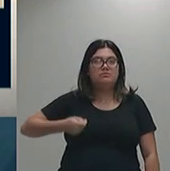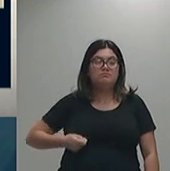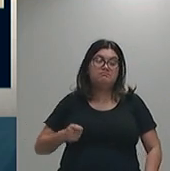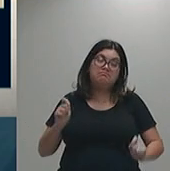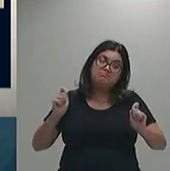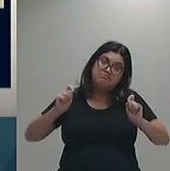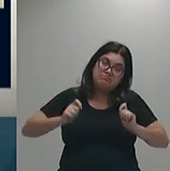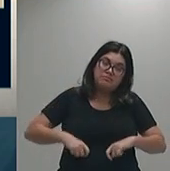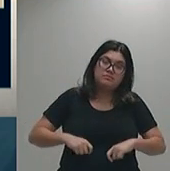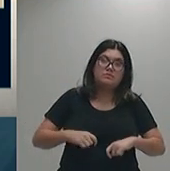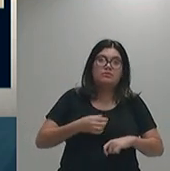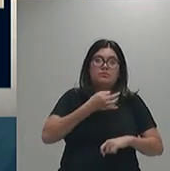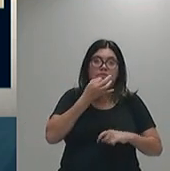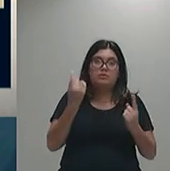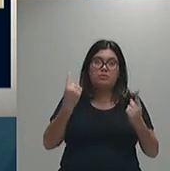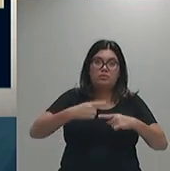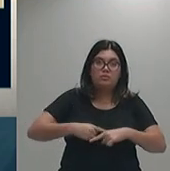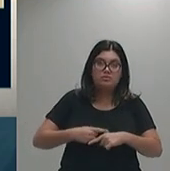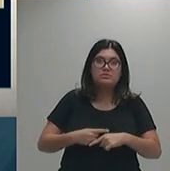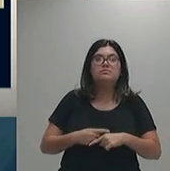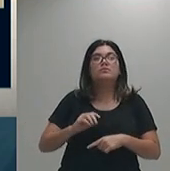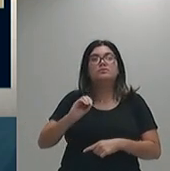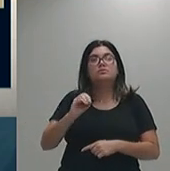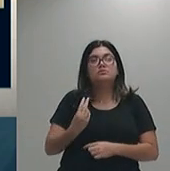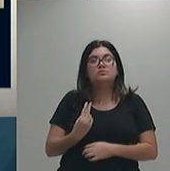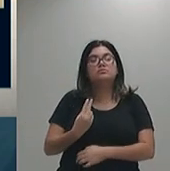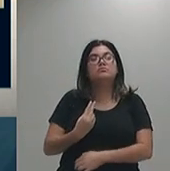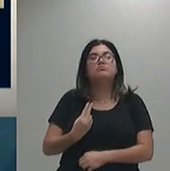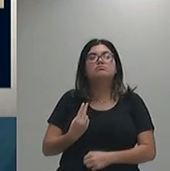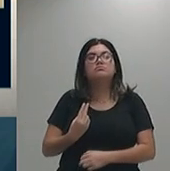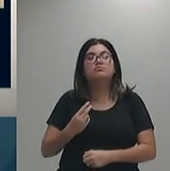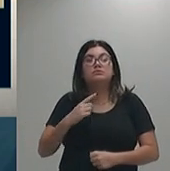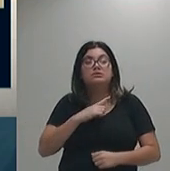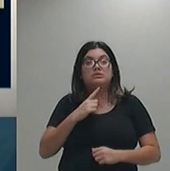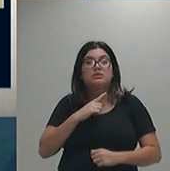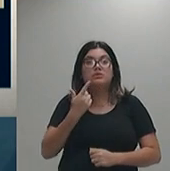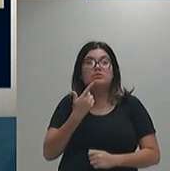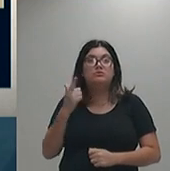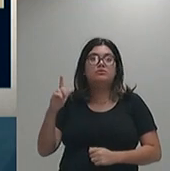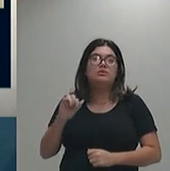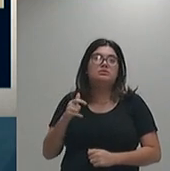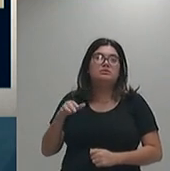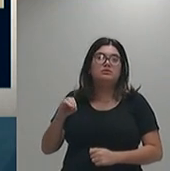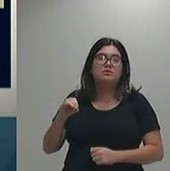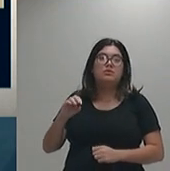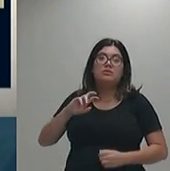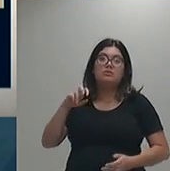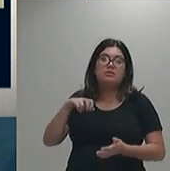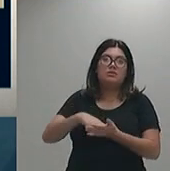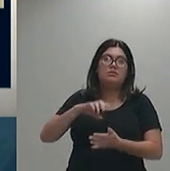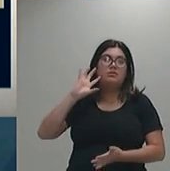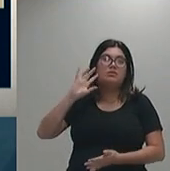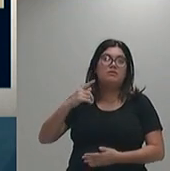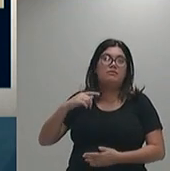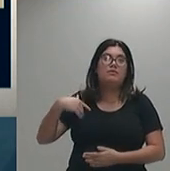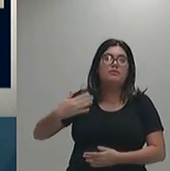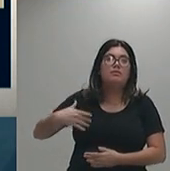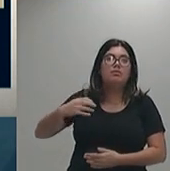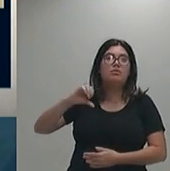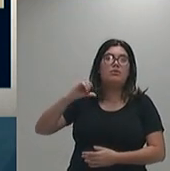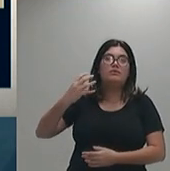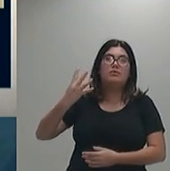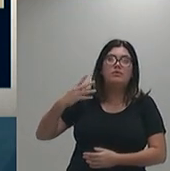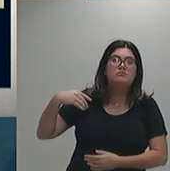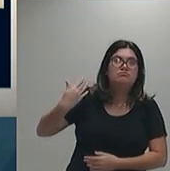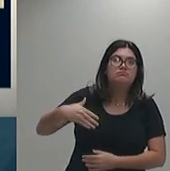contraditórias ou o e teremos duas depois ações anulatórias para resolver daqui a 8 9 anos mais uma vez já